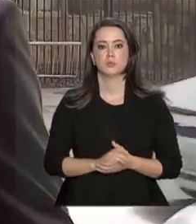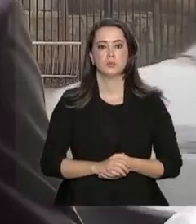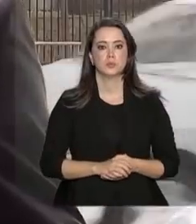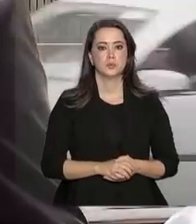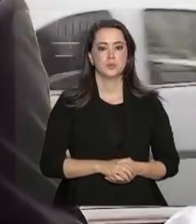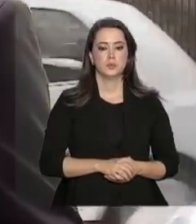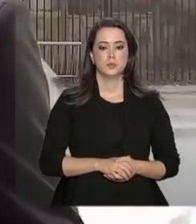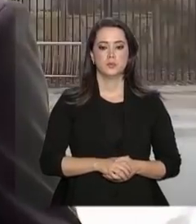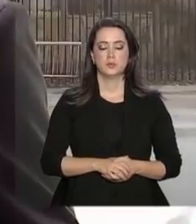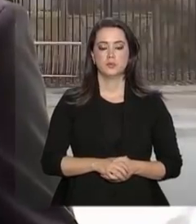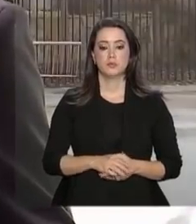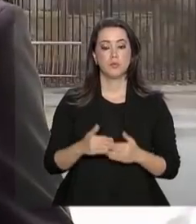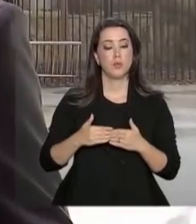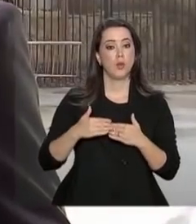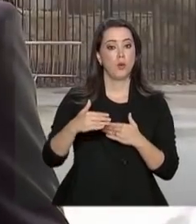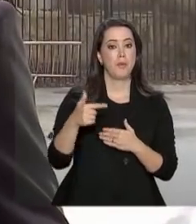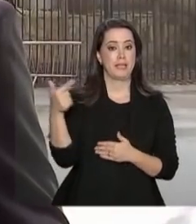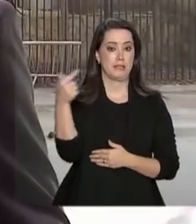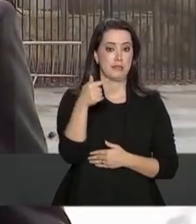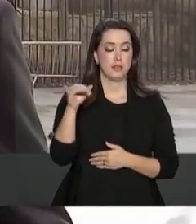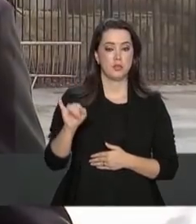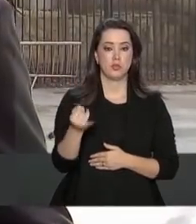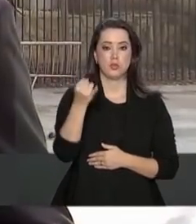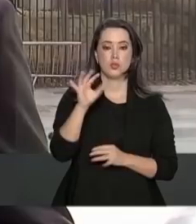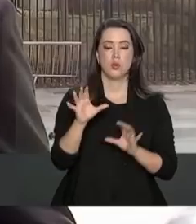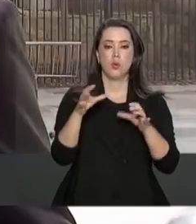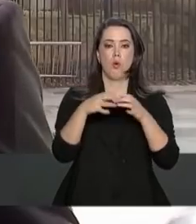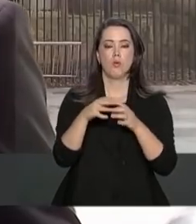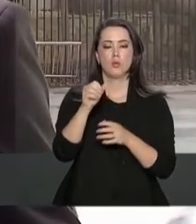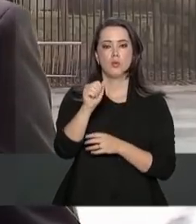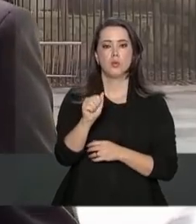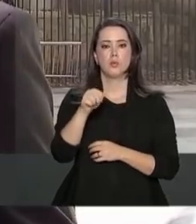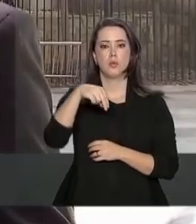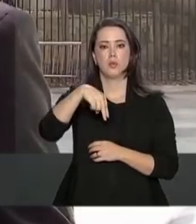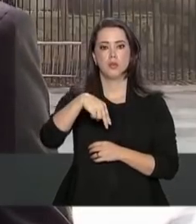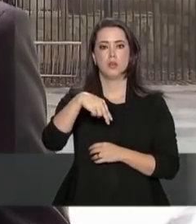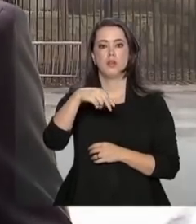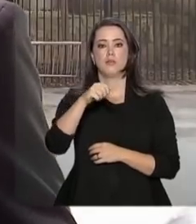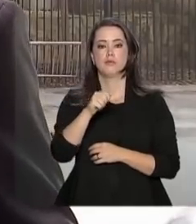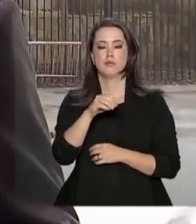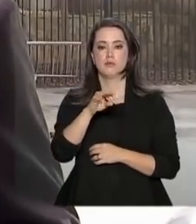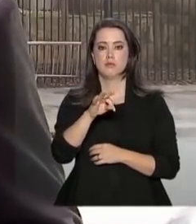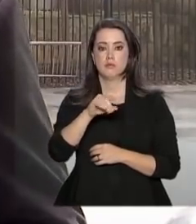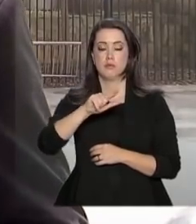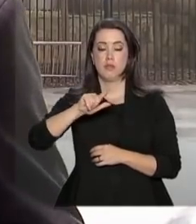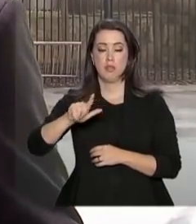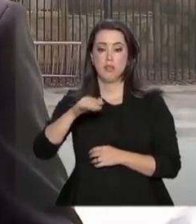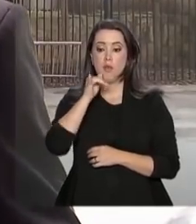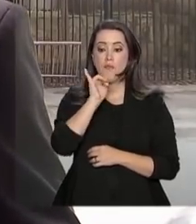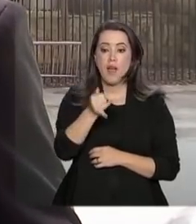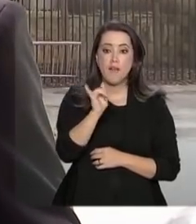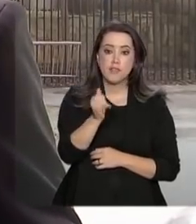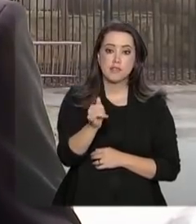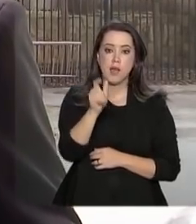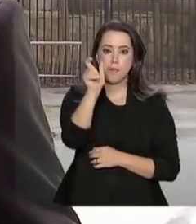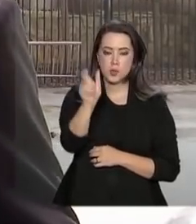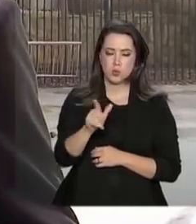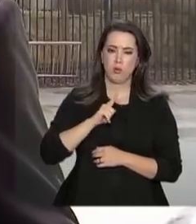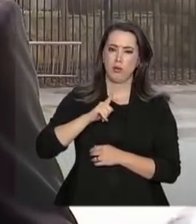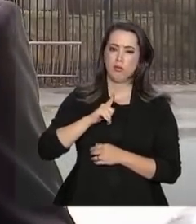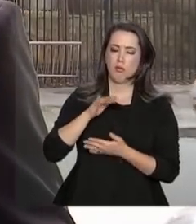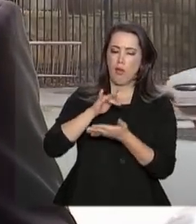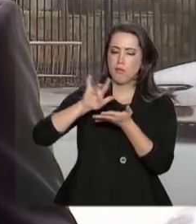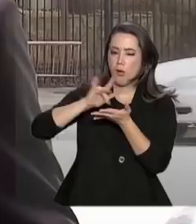irregulares a partir do dia 7 de janeiro a agência nacional de Telecomunicações vai passar a notificar usuários que tem aparelhos de